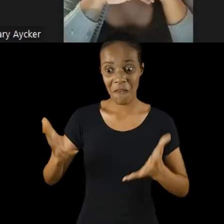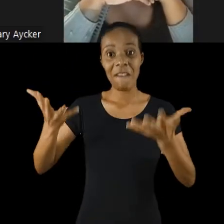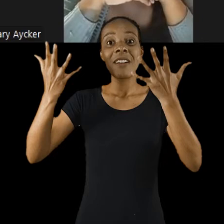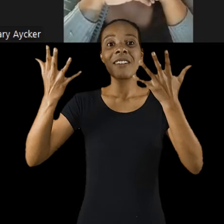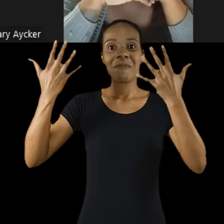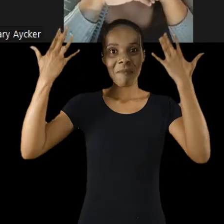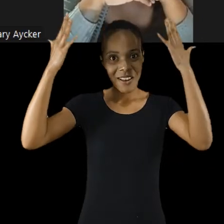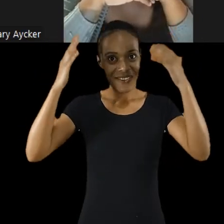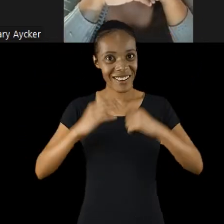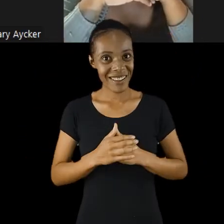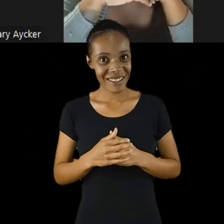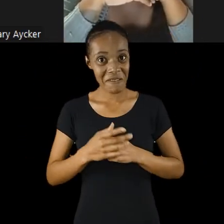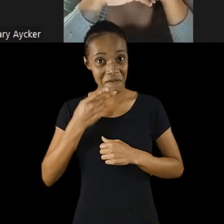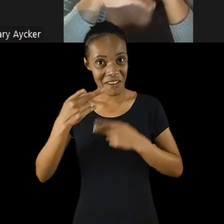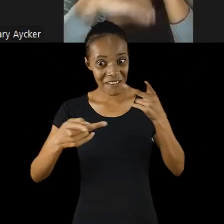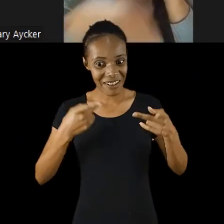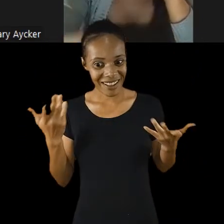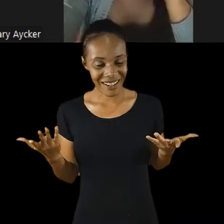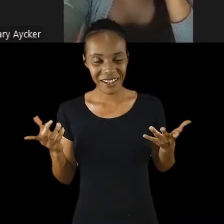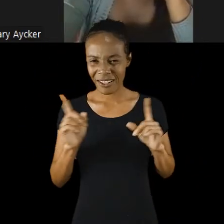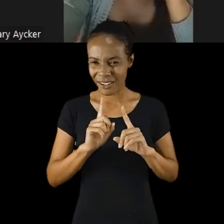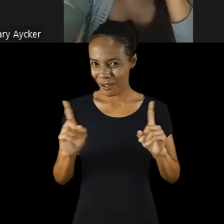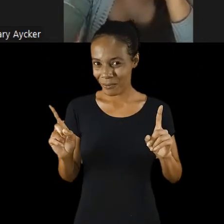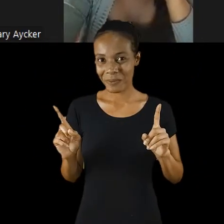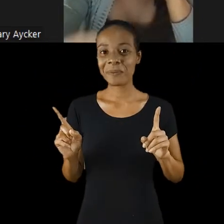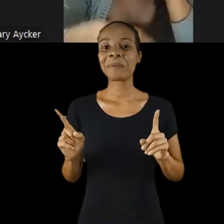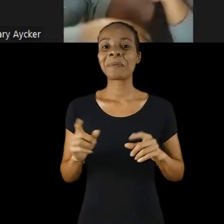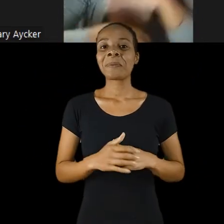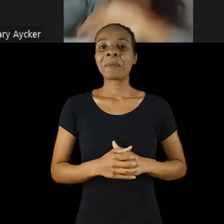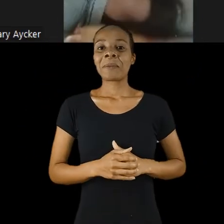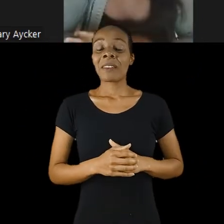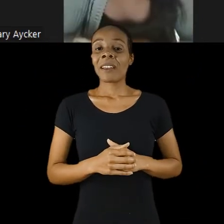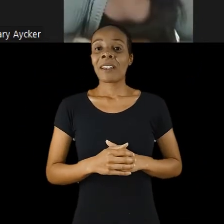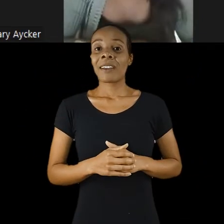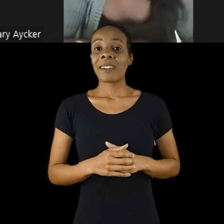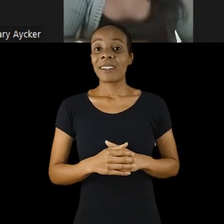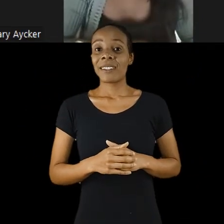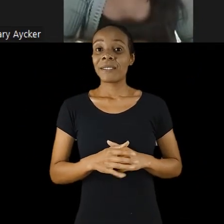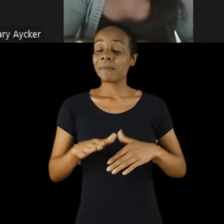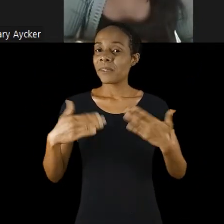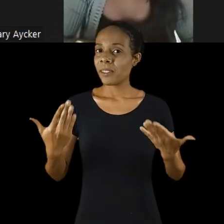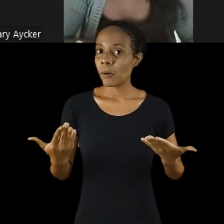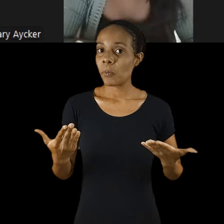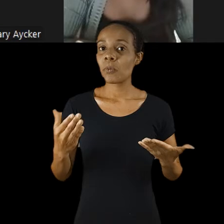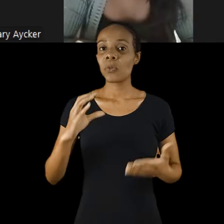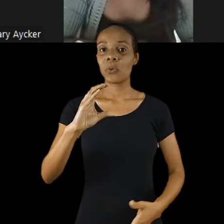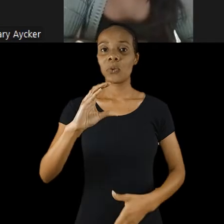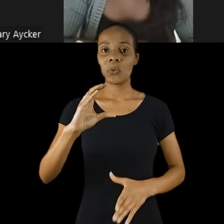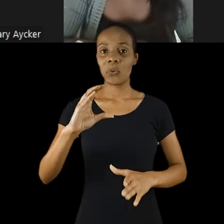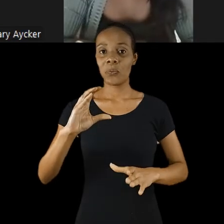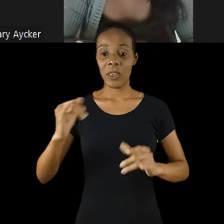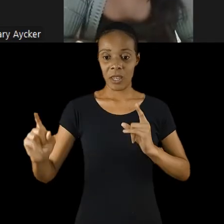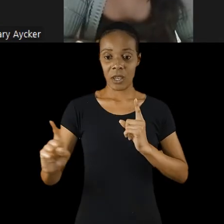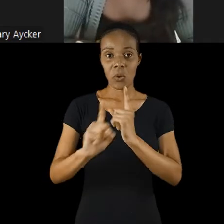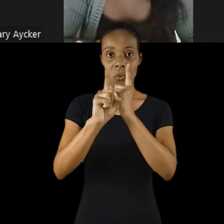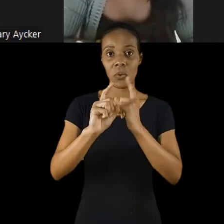Não? Ok. Eu queria, na verdade, assim, a gente fez isso no Chá das Primas e eu achei que foi interessante, assim,